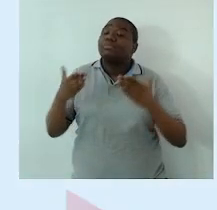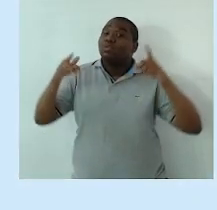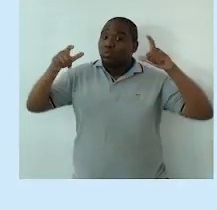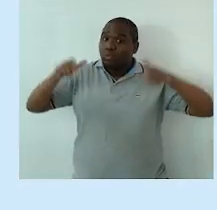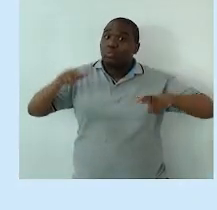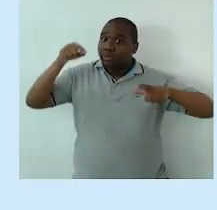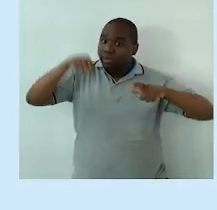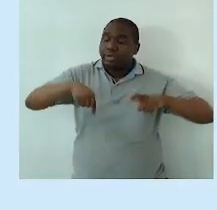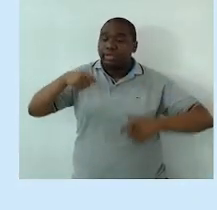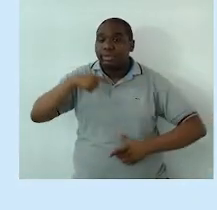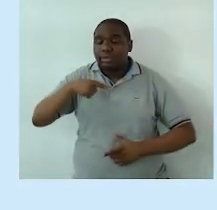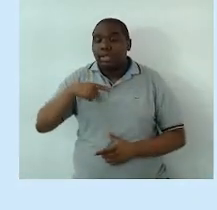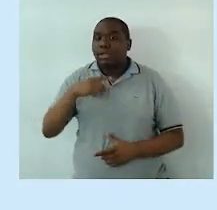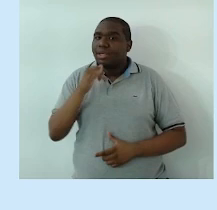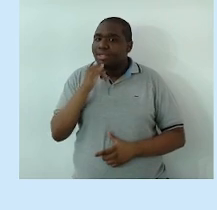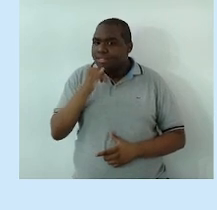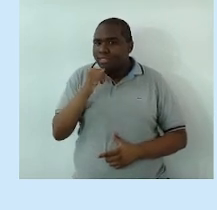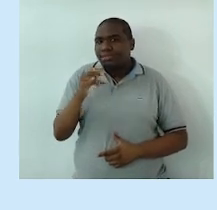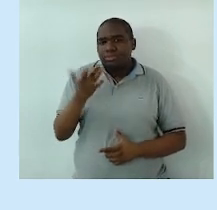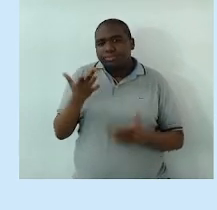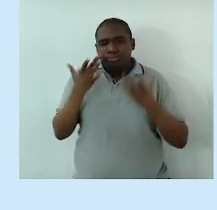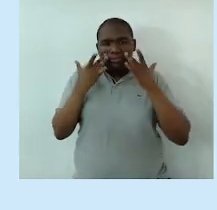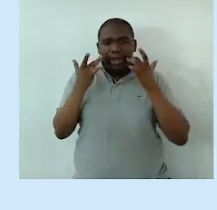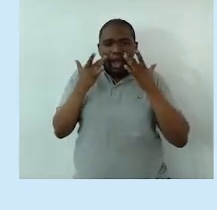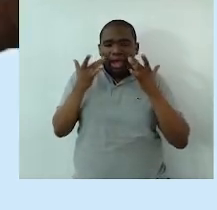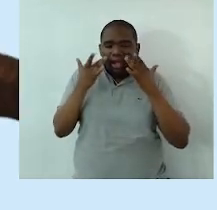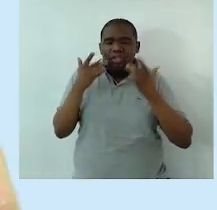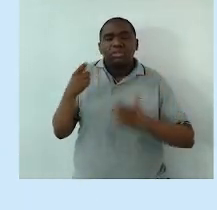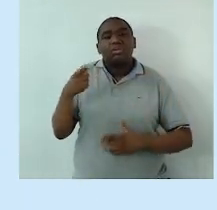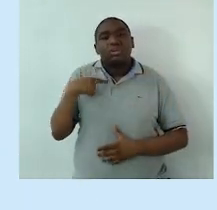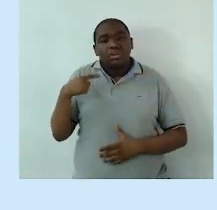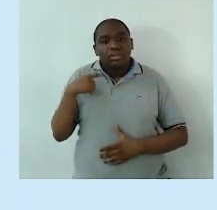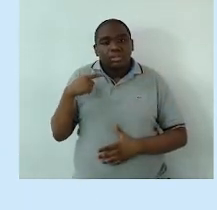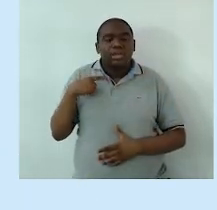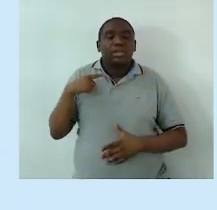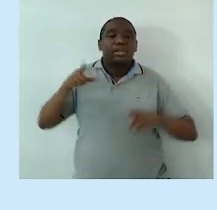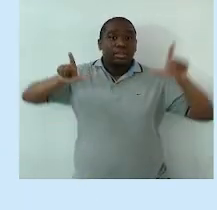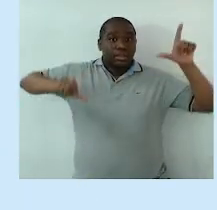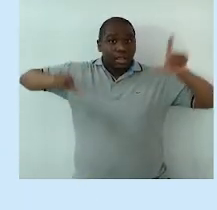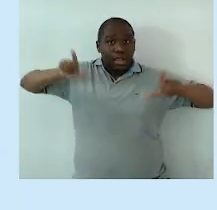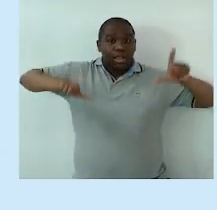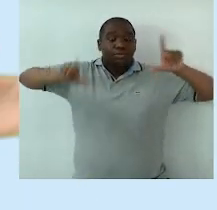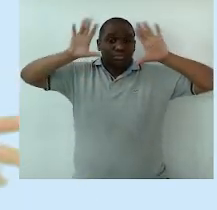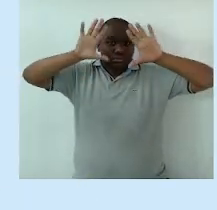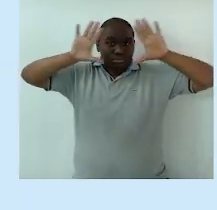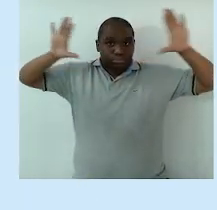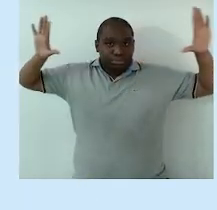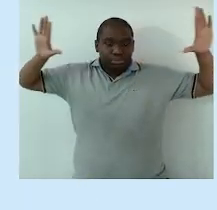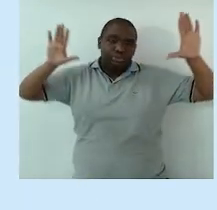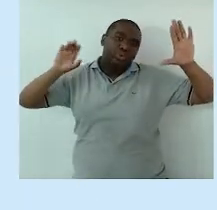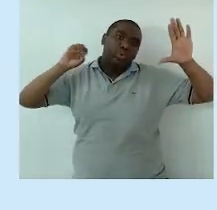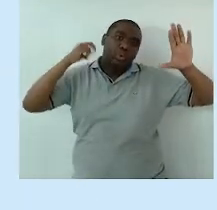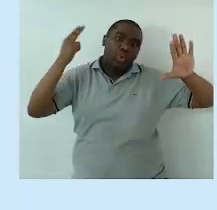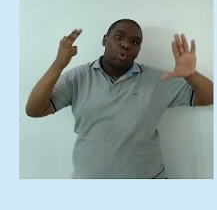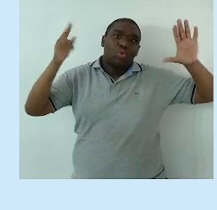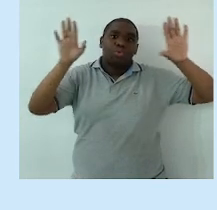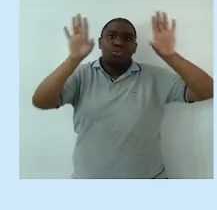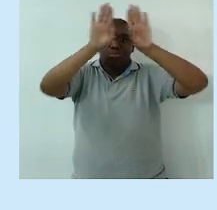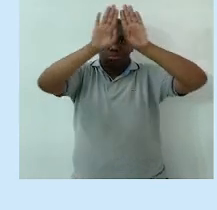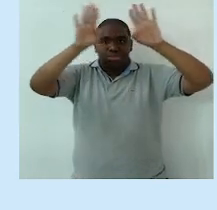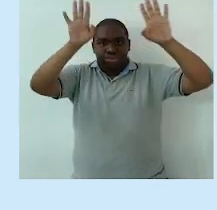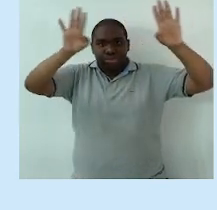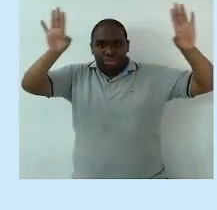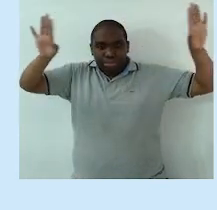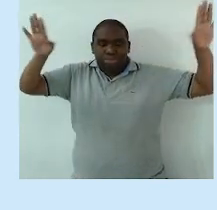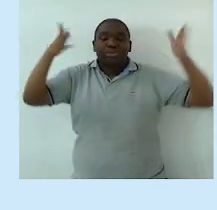tem, por exemplo, no espetáculo de teatro, ou os telões, ou os móveis que vão estar em cena. Então, vai ser